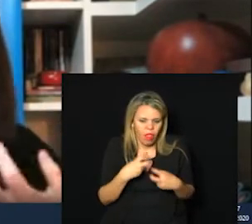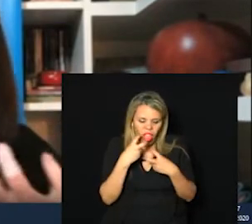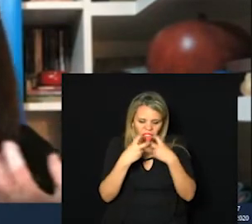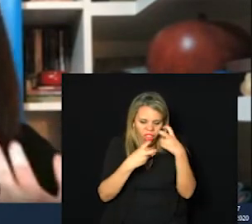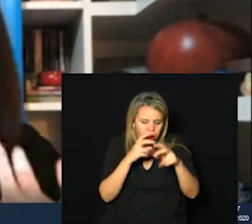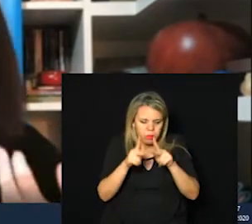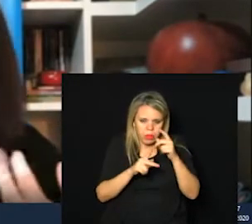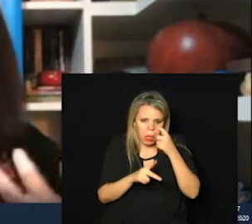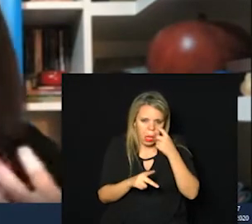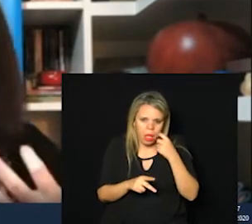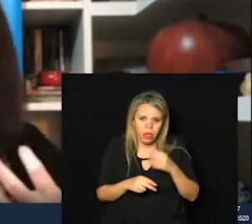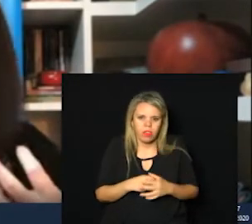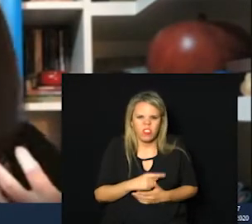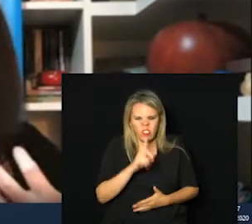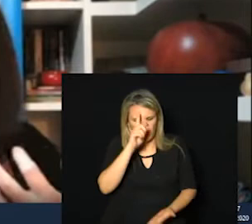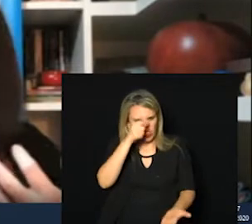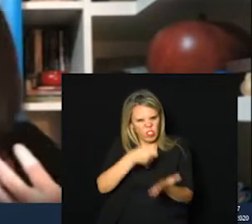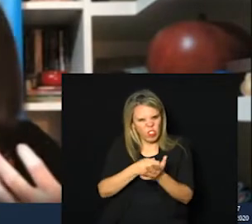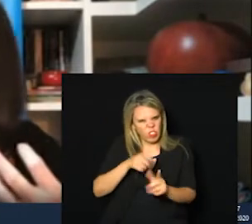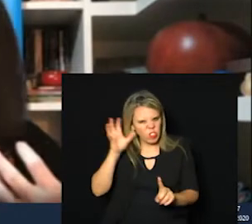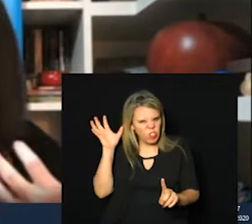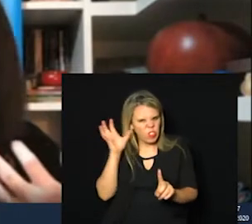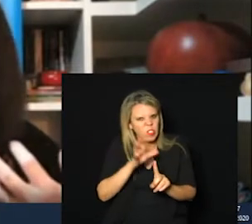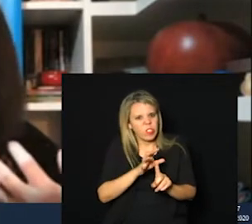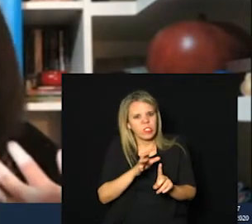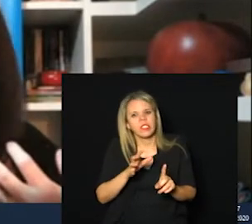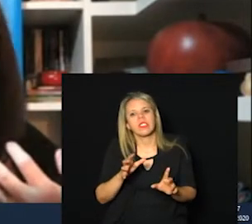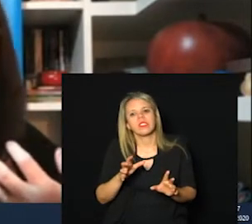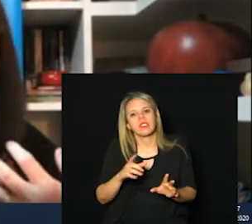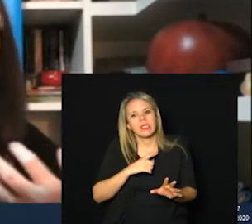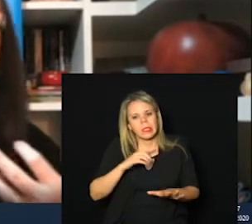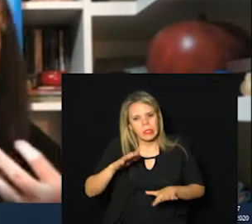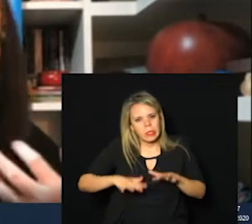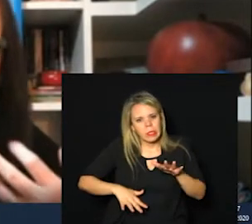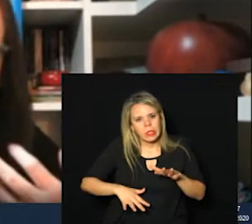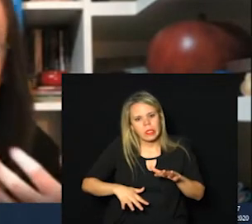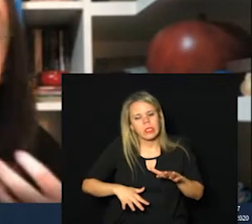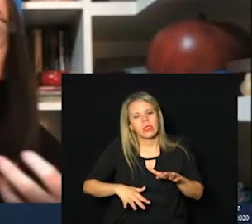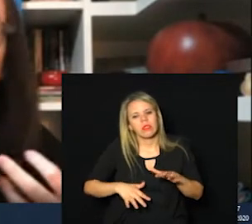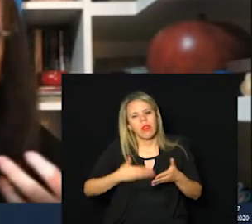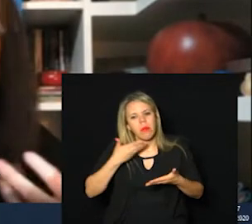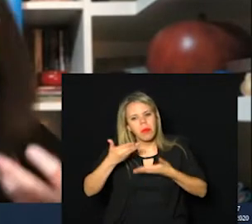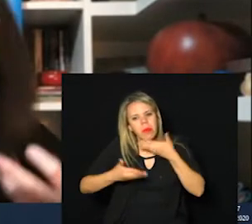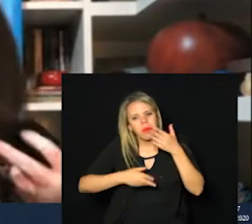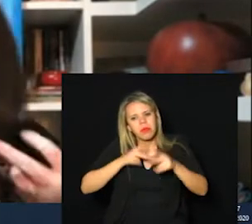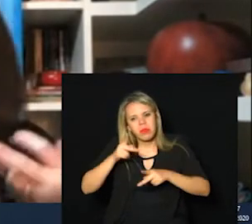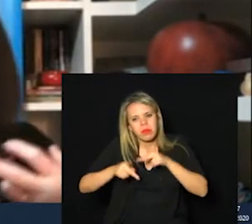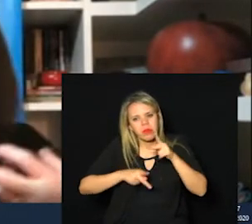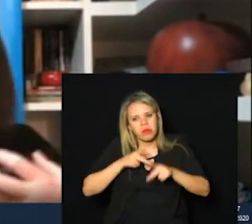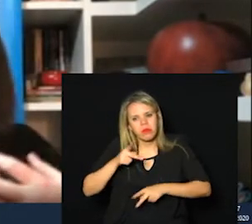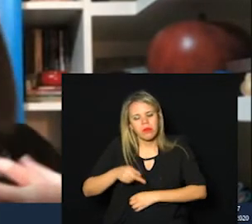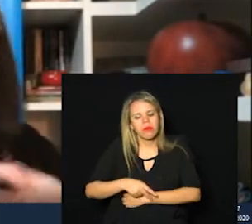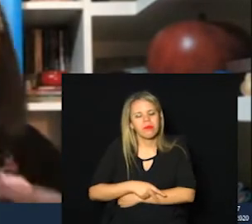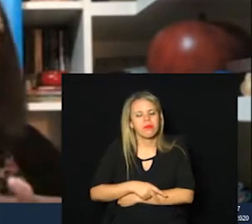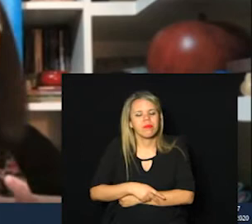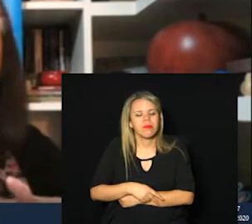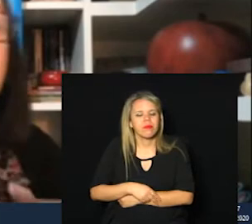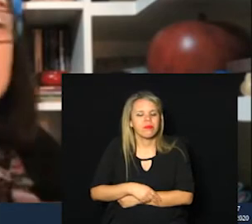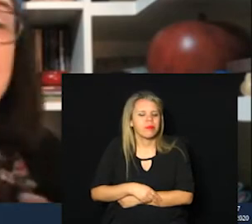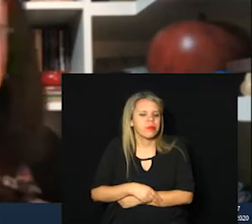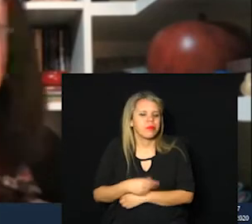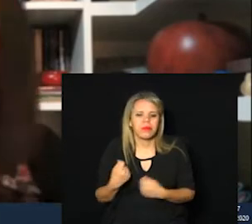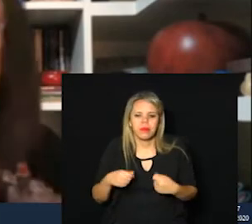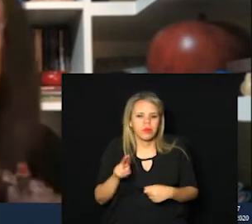não use da autoridade que eu, porventura, tenha para tratar com os demais, que eu não use a